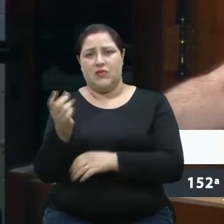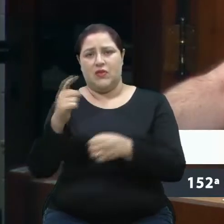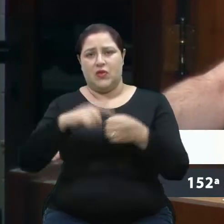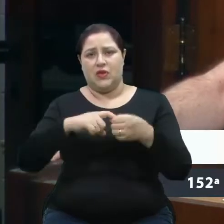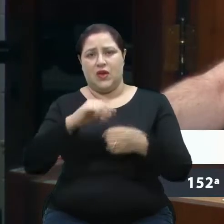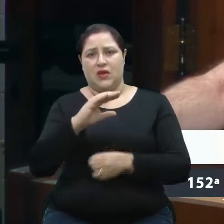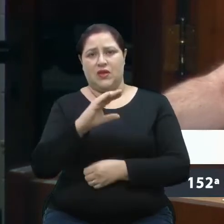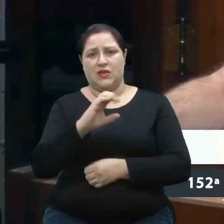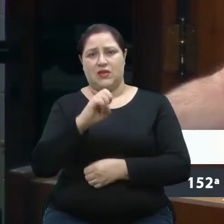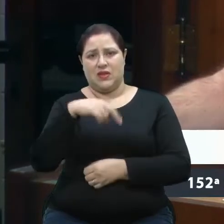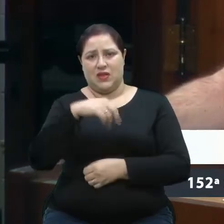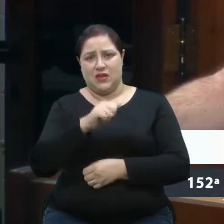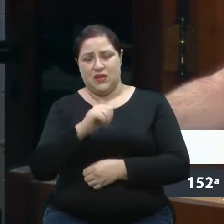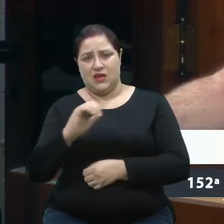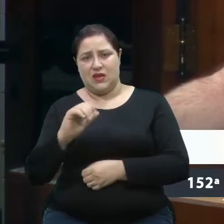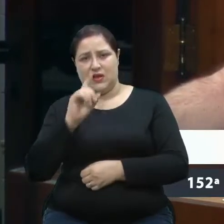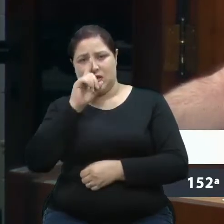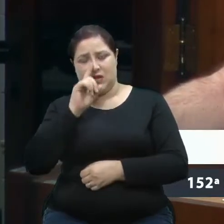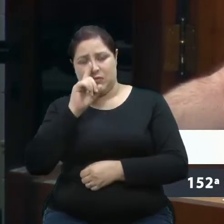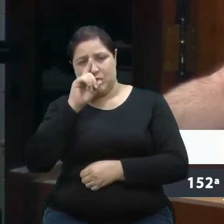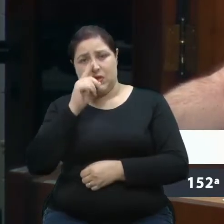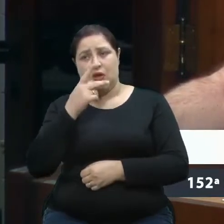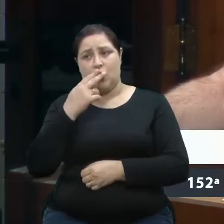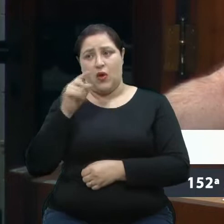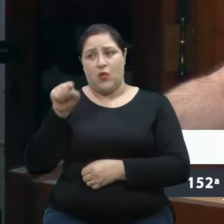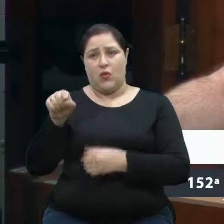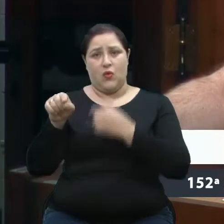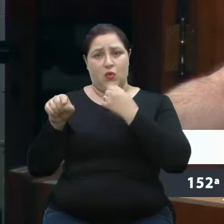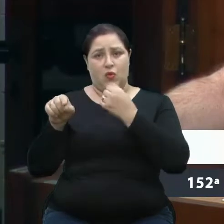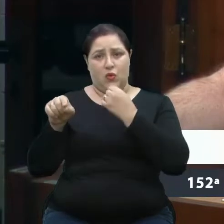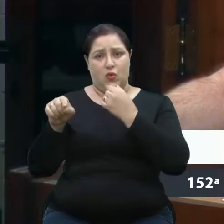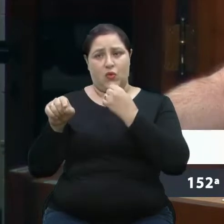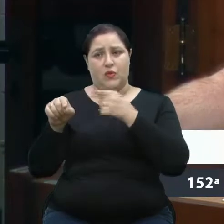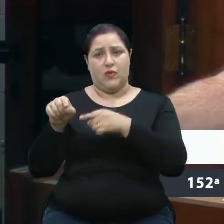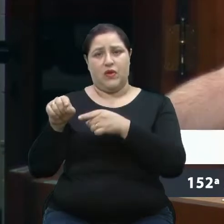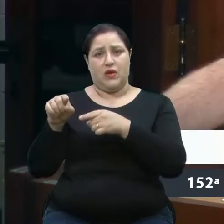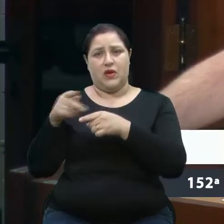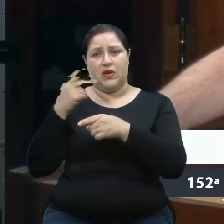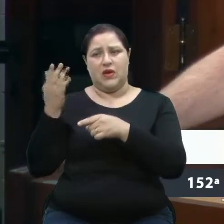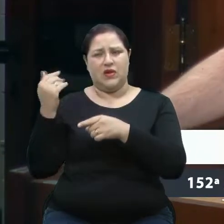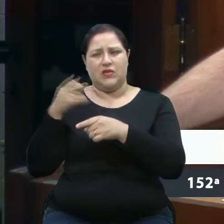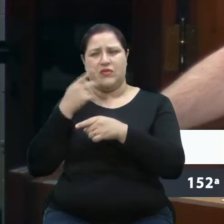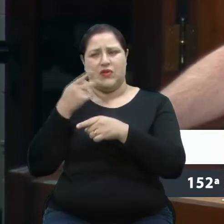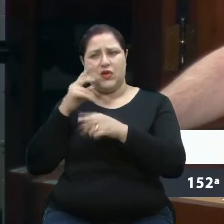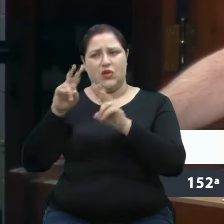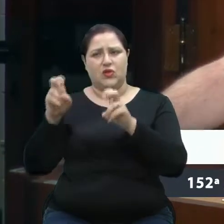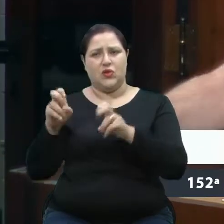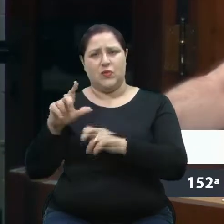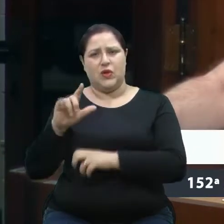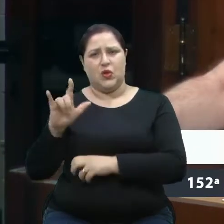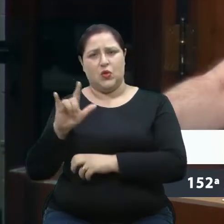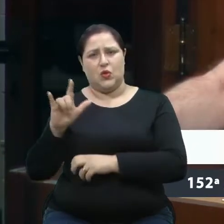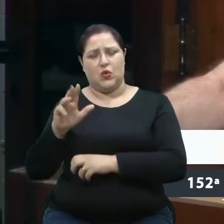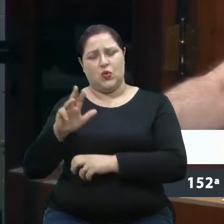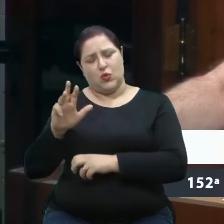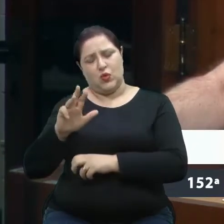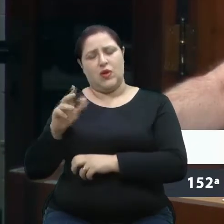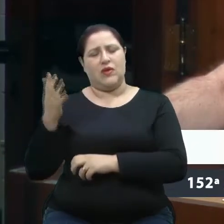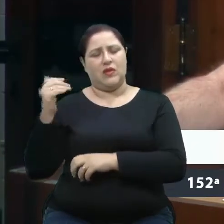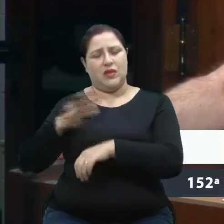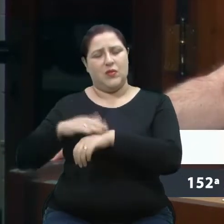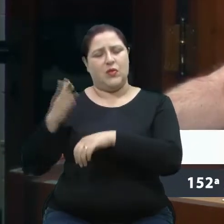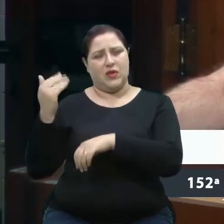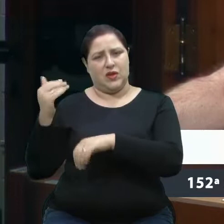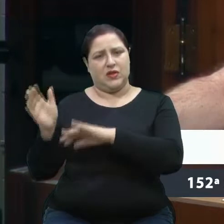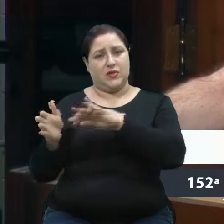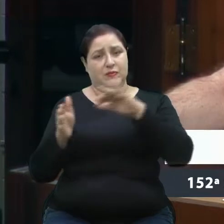a candidatura de Lula há pouco tempo atrás, vereadora Gladys. Mas voltando ao teto de gastos, é importante deixar claro o motivo